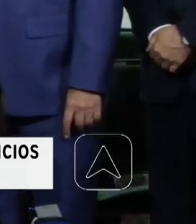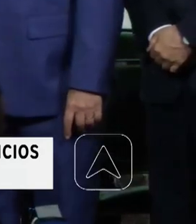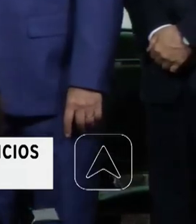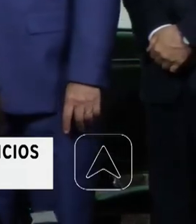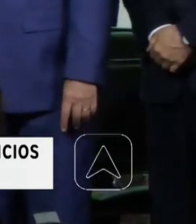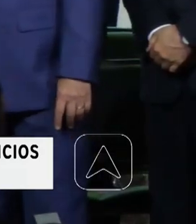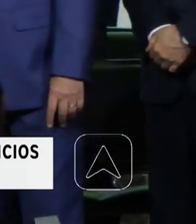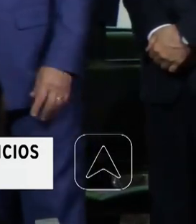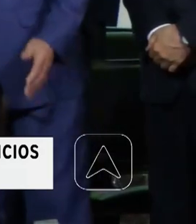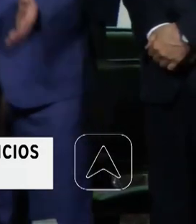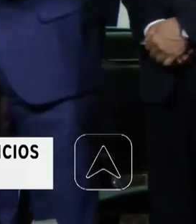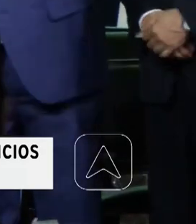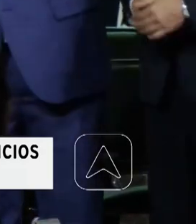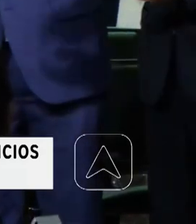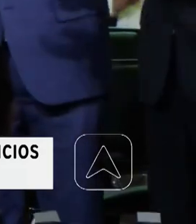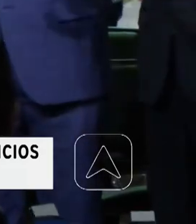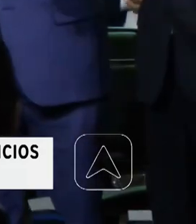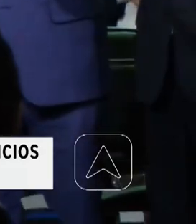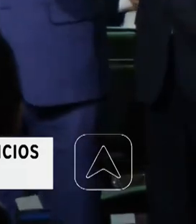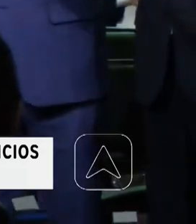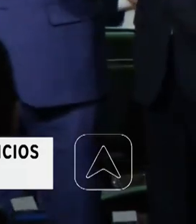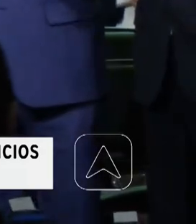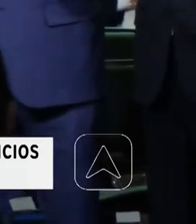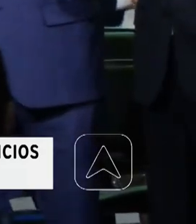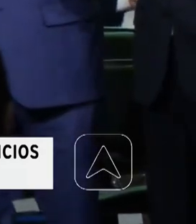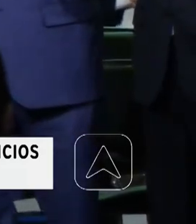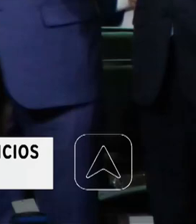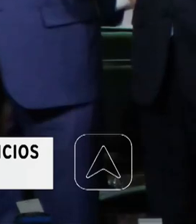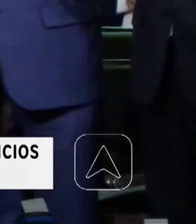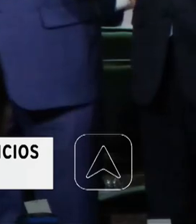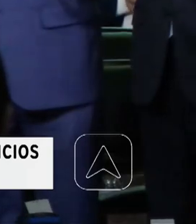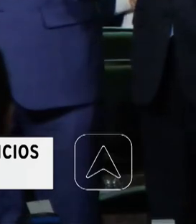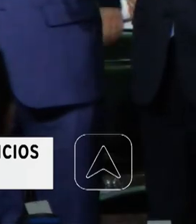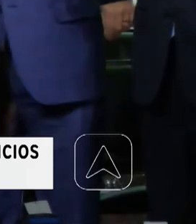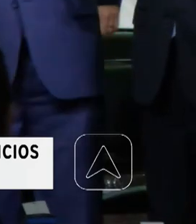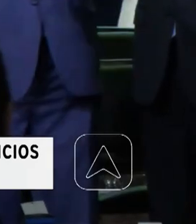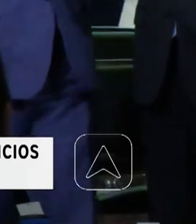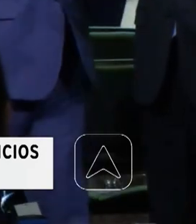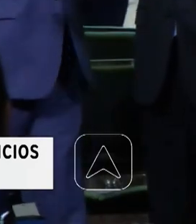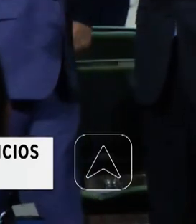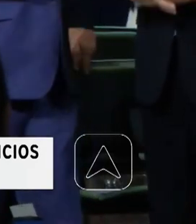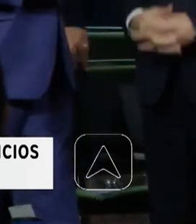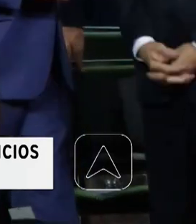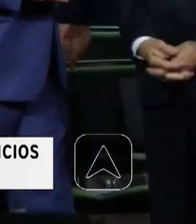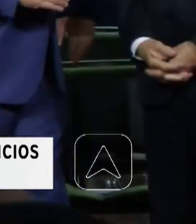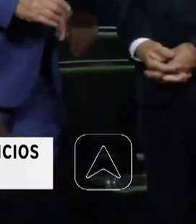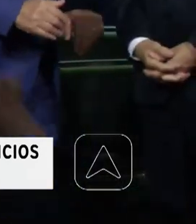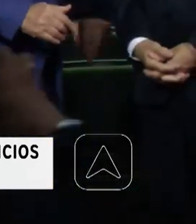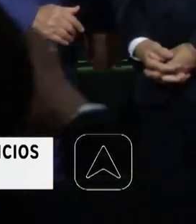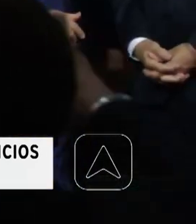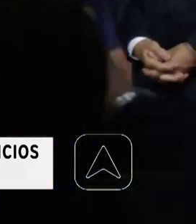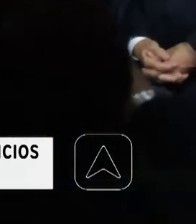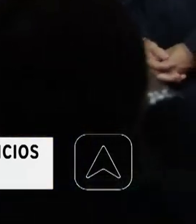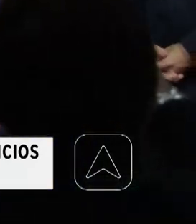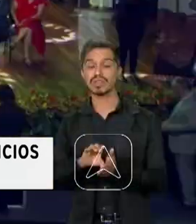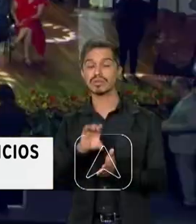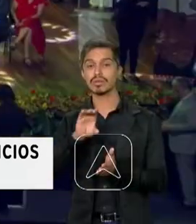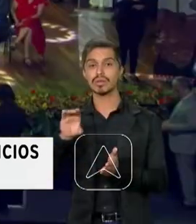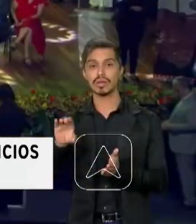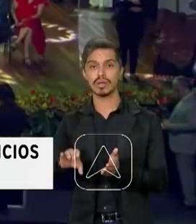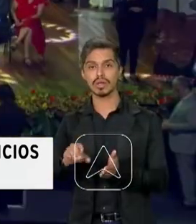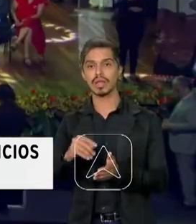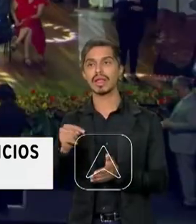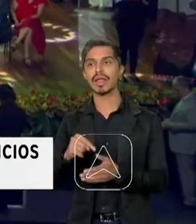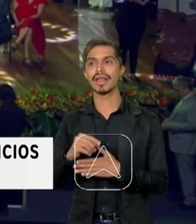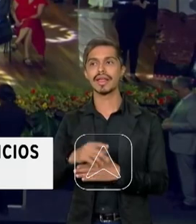a união também disponibilizou terrenos para a finalização do complexo portuário e industrial em Luís Correia